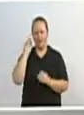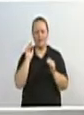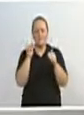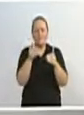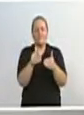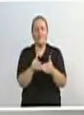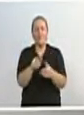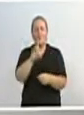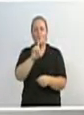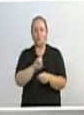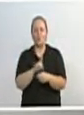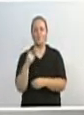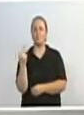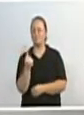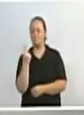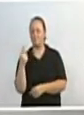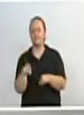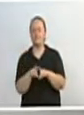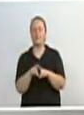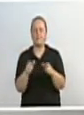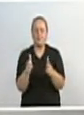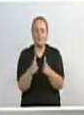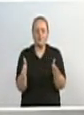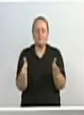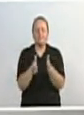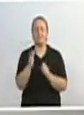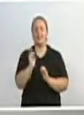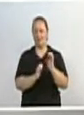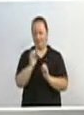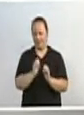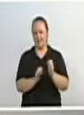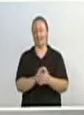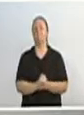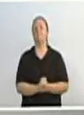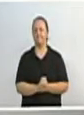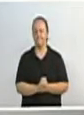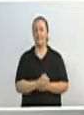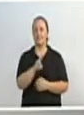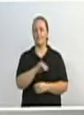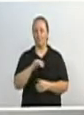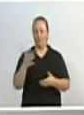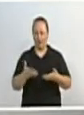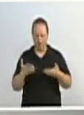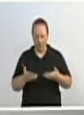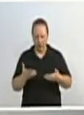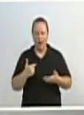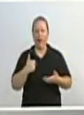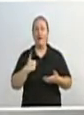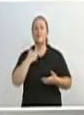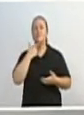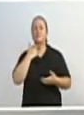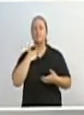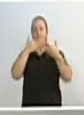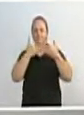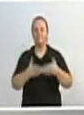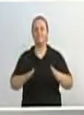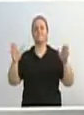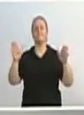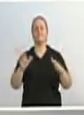e estimularão, sem sombra de dúvida, as pessoas que pensam em agir ou fazer novos negócios a terem